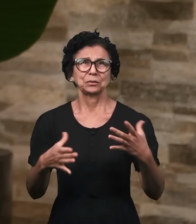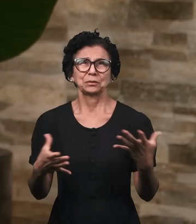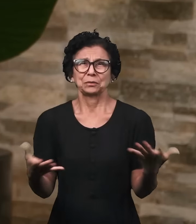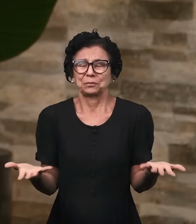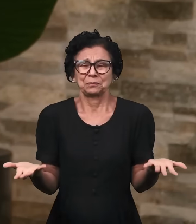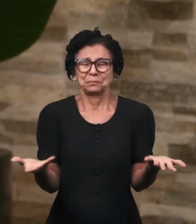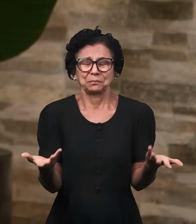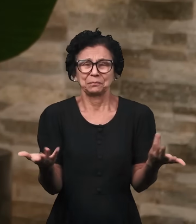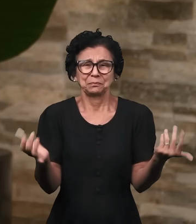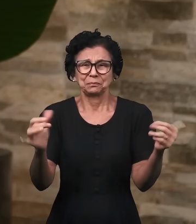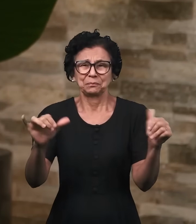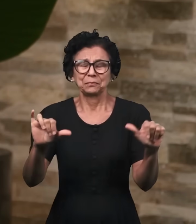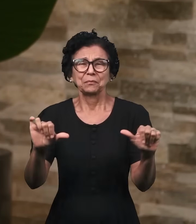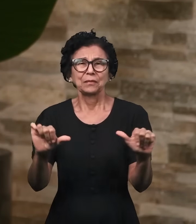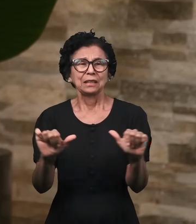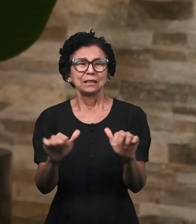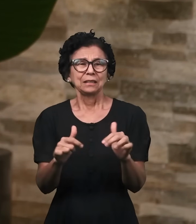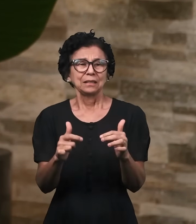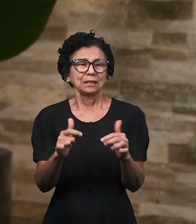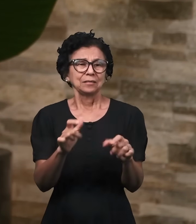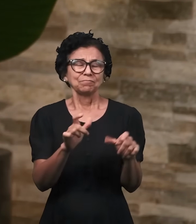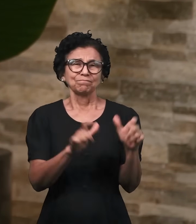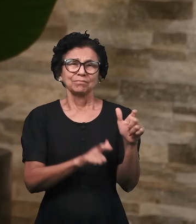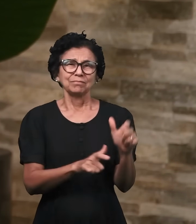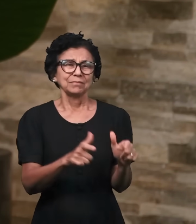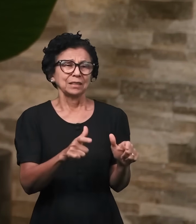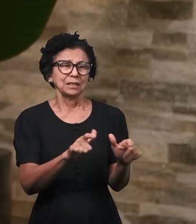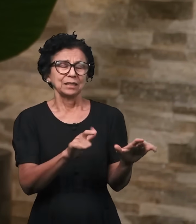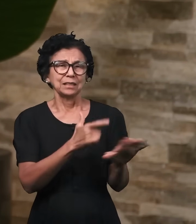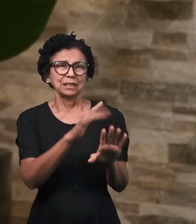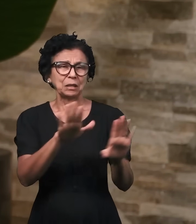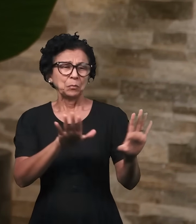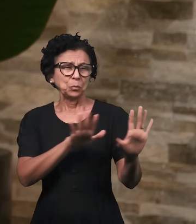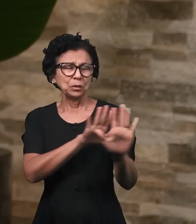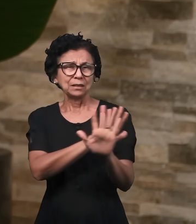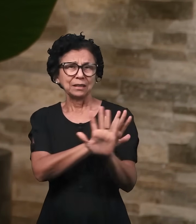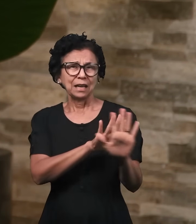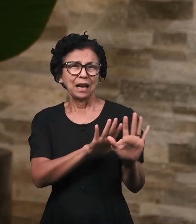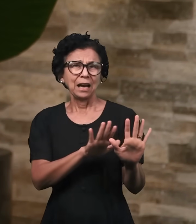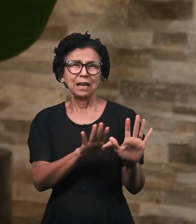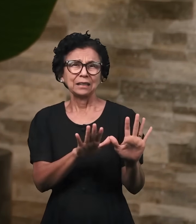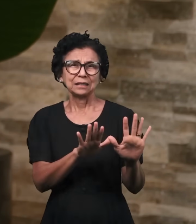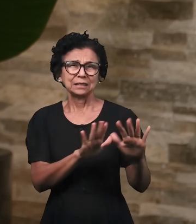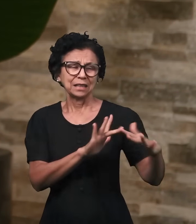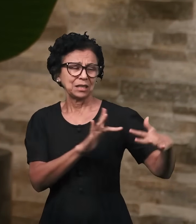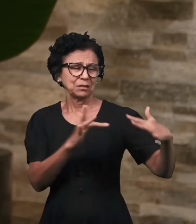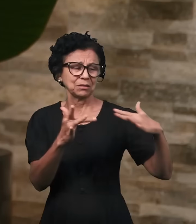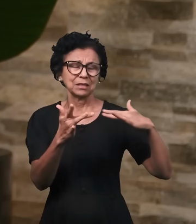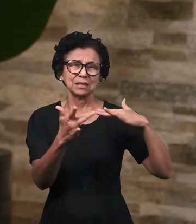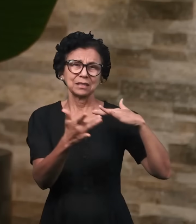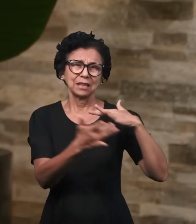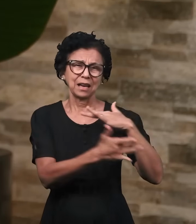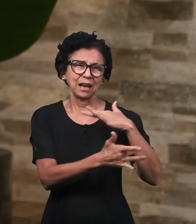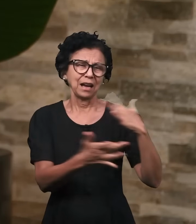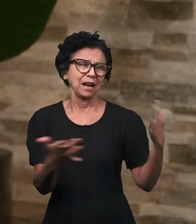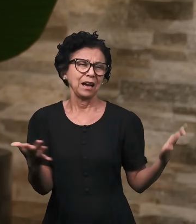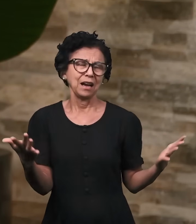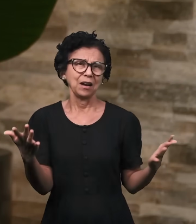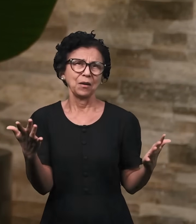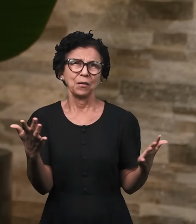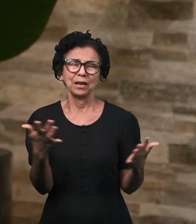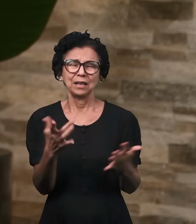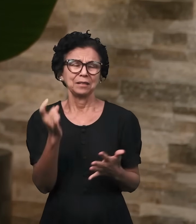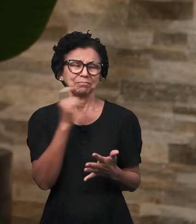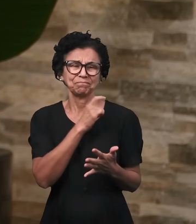estão vivendo uma crise, pessoas que se comportam de maneira extremamente nefasta, perversa,